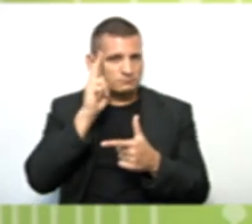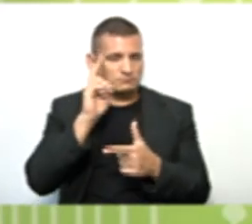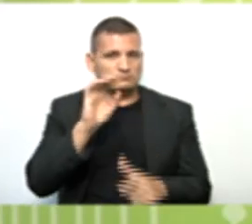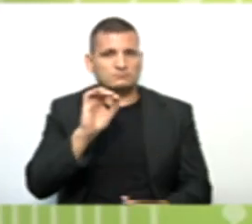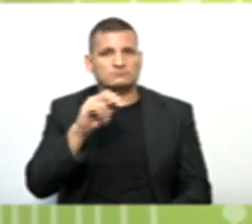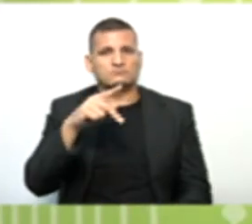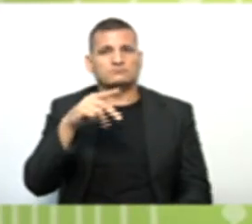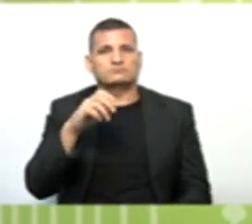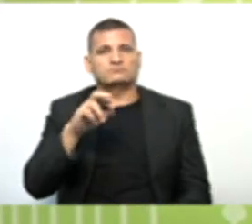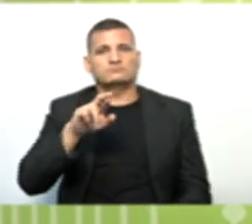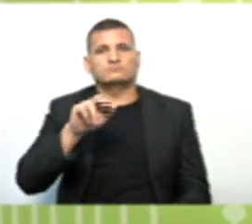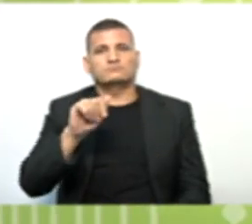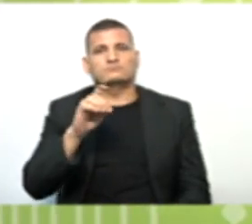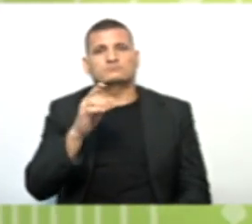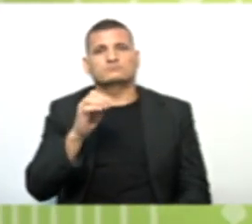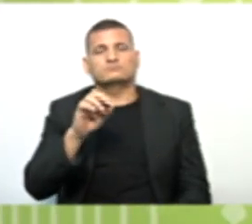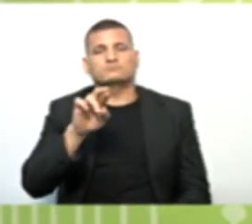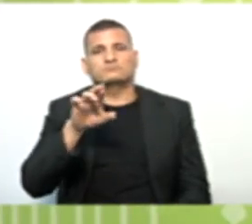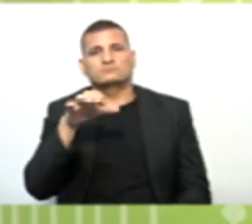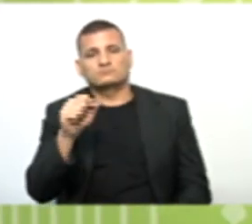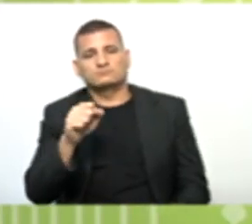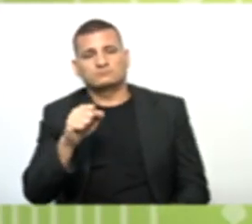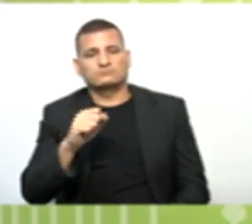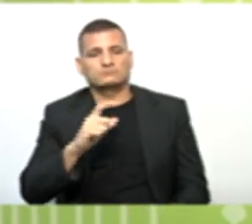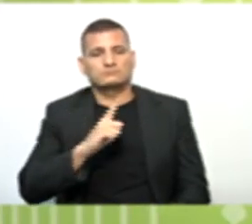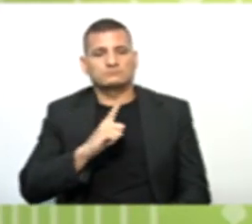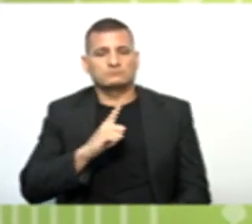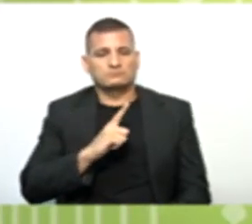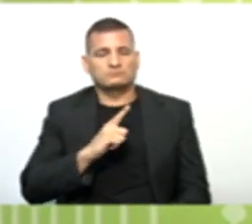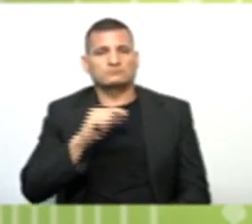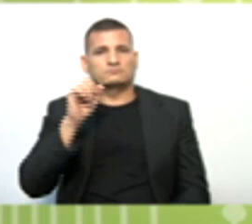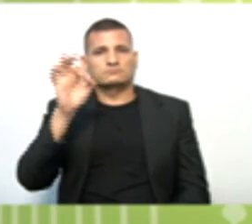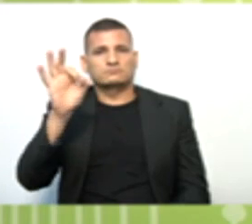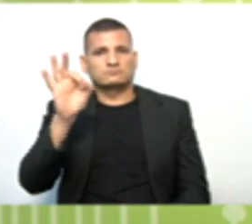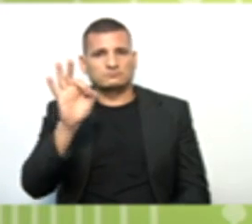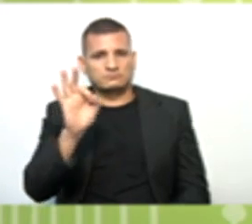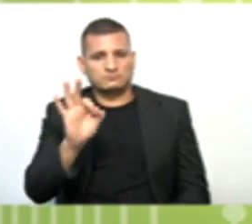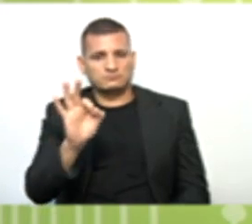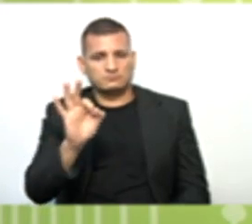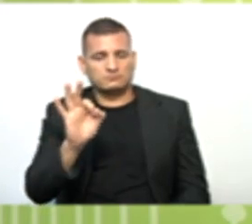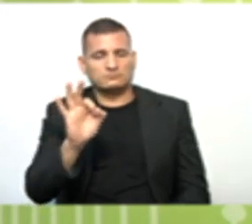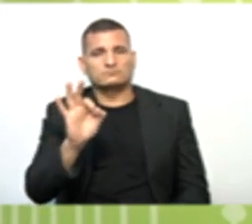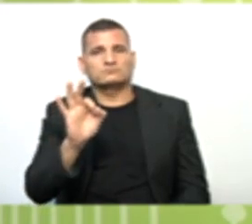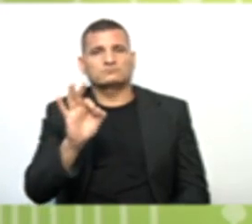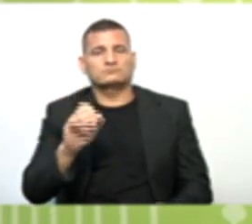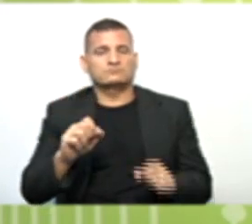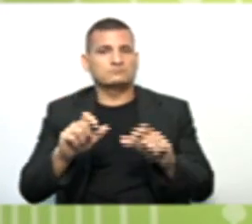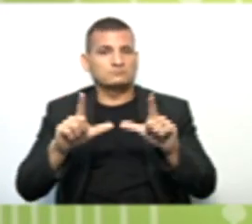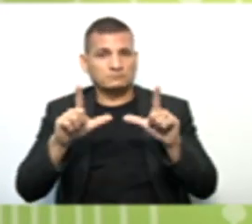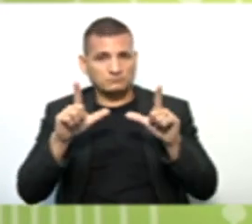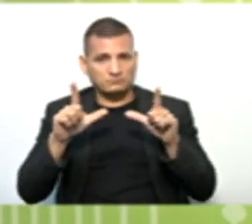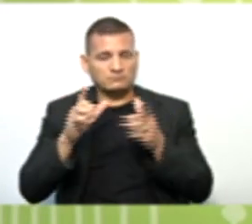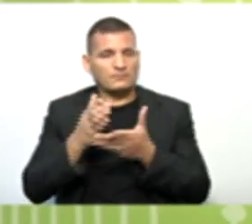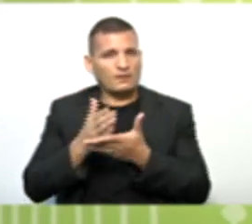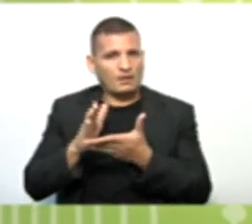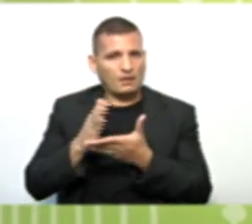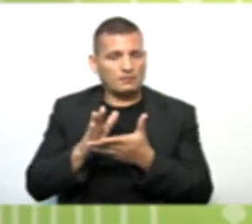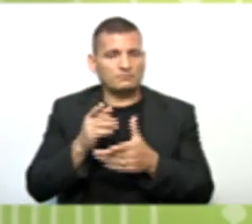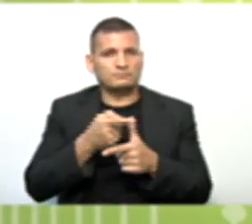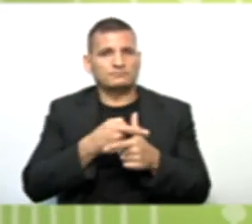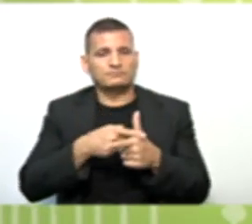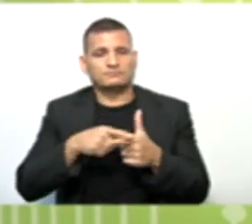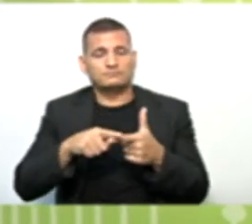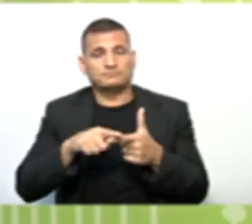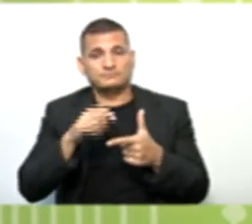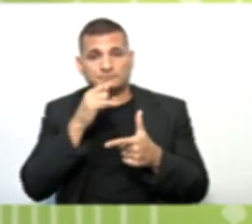aritméticos estudados na última aula. Né? Nós temos o operador porcento, que retorna para a gente o resto da divisão. Então, se